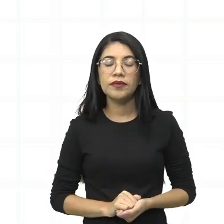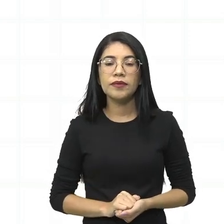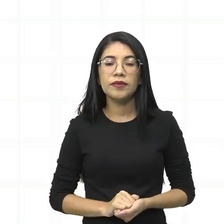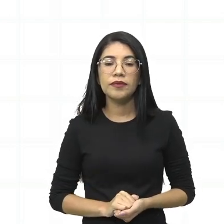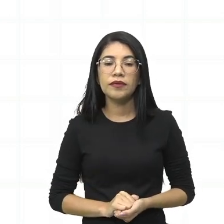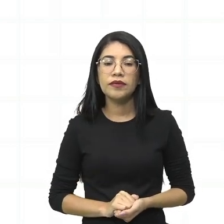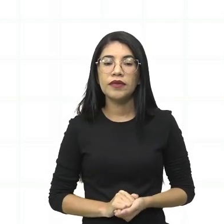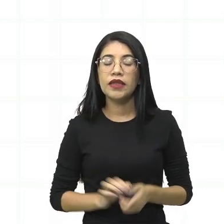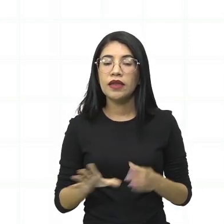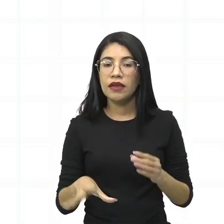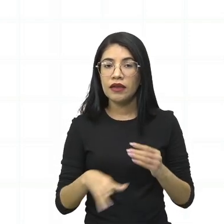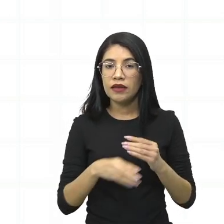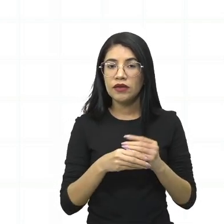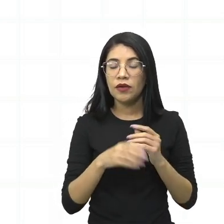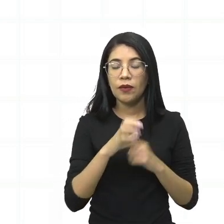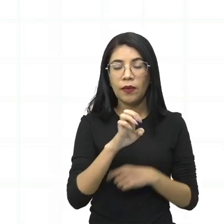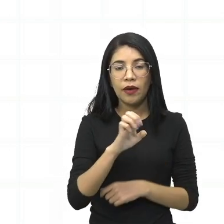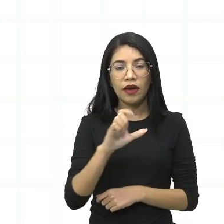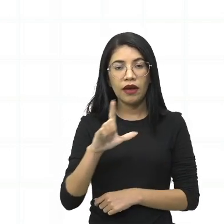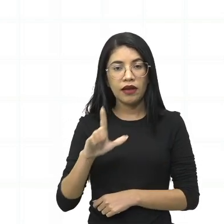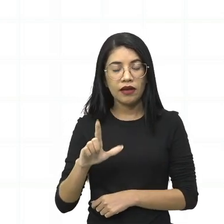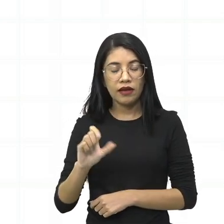Acrescentei o ES.